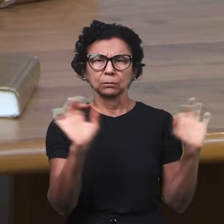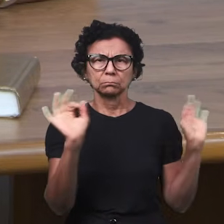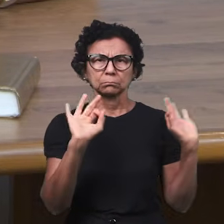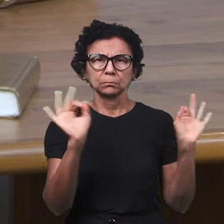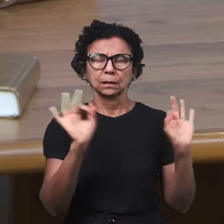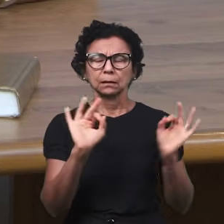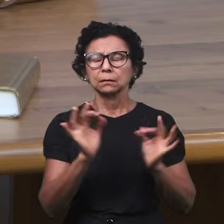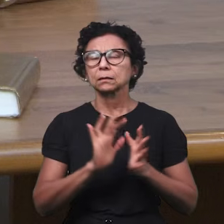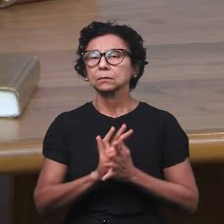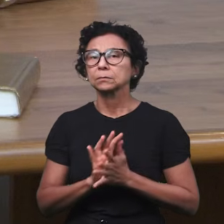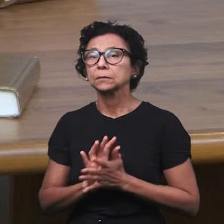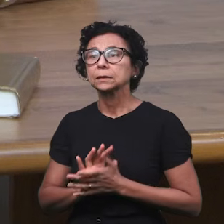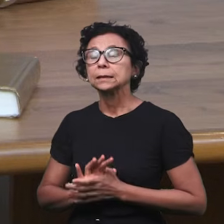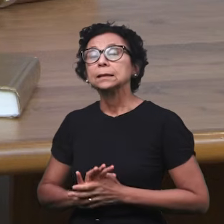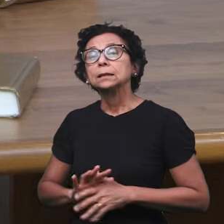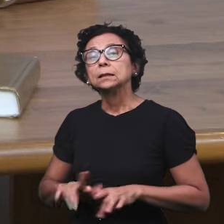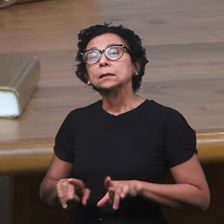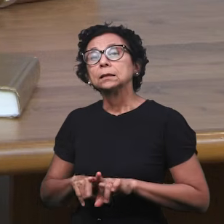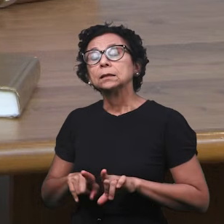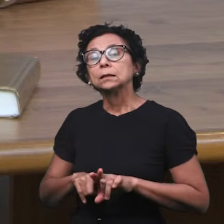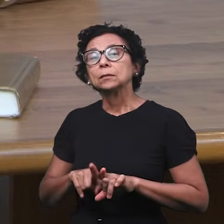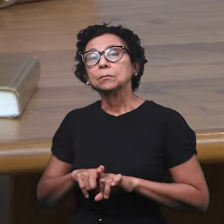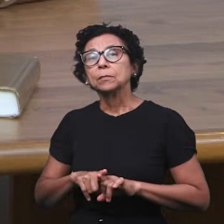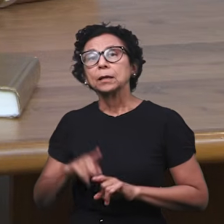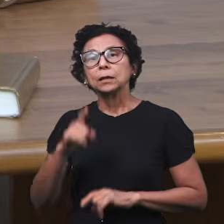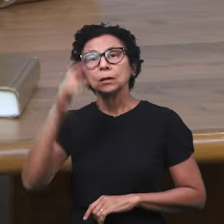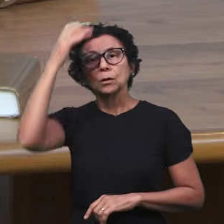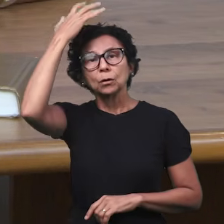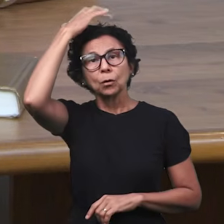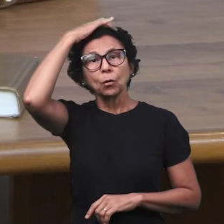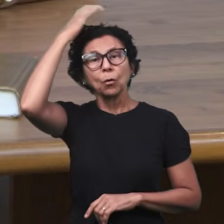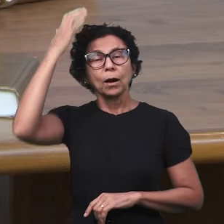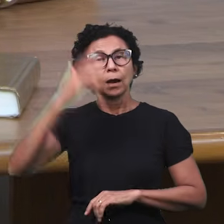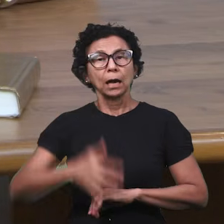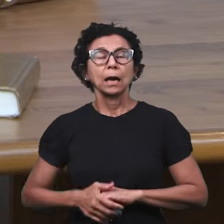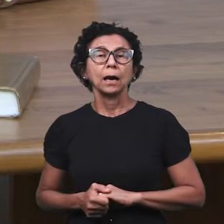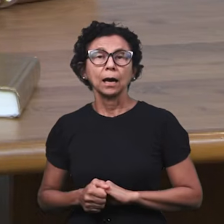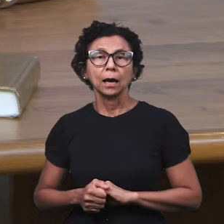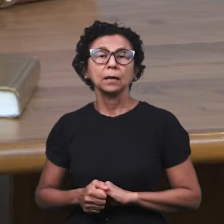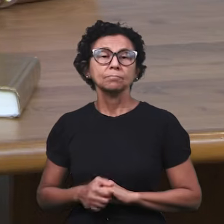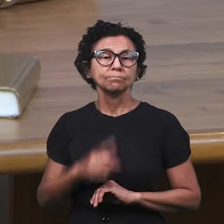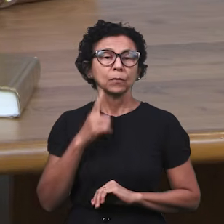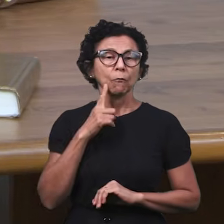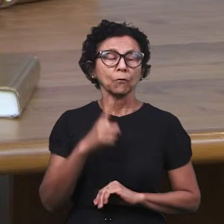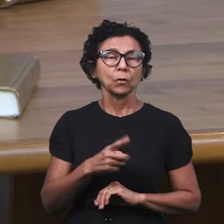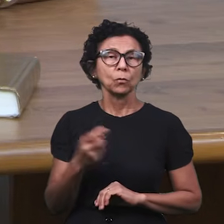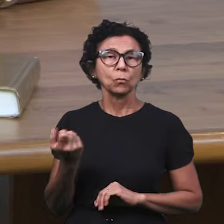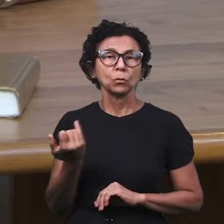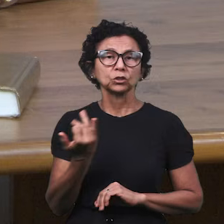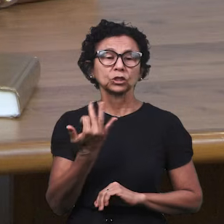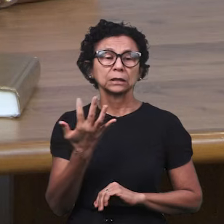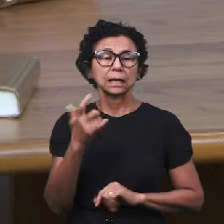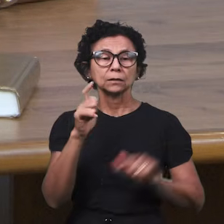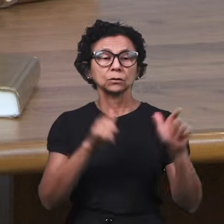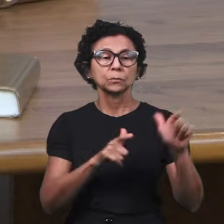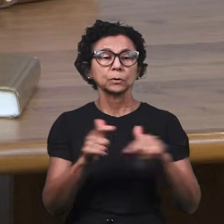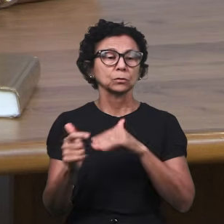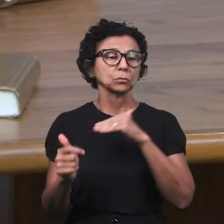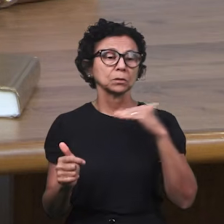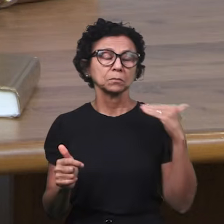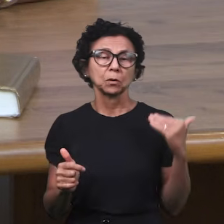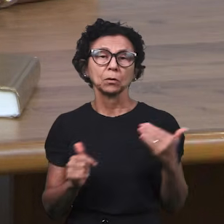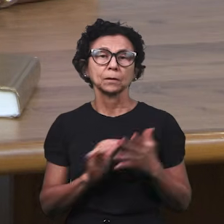mesmo dia, veio perante o rei o número dos mortos na fortaleza de Suzã. E disse o rei à